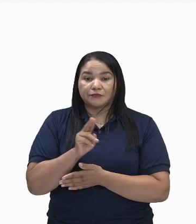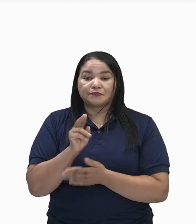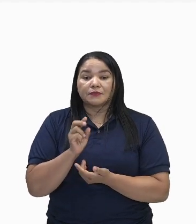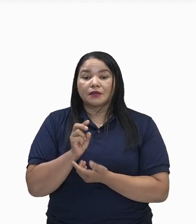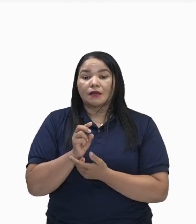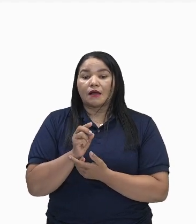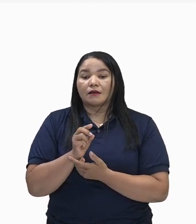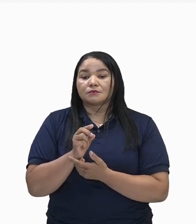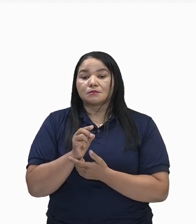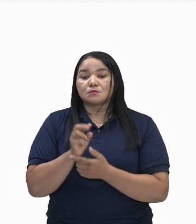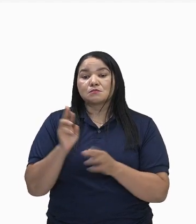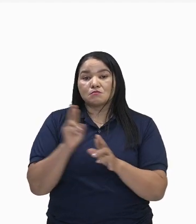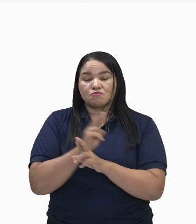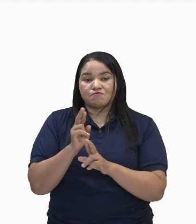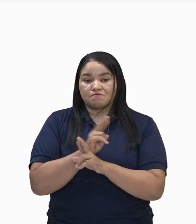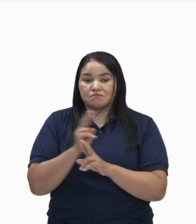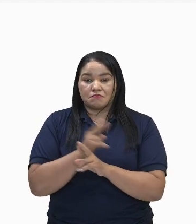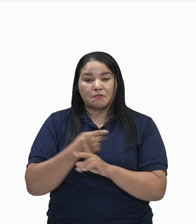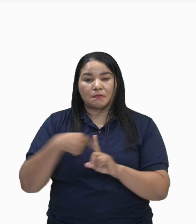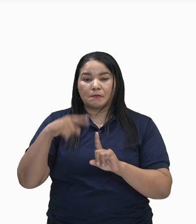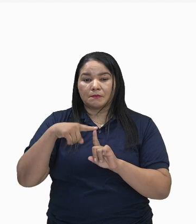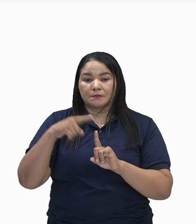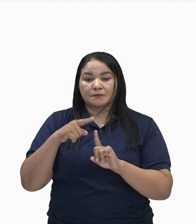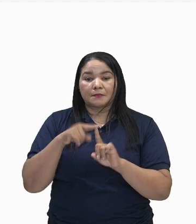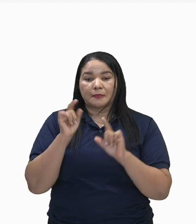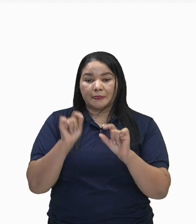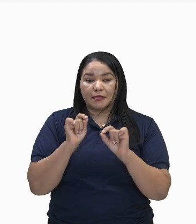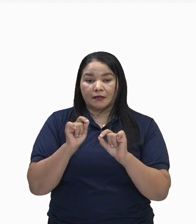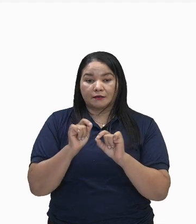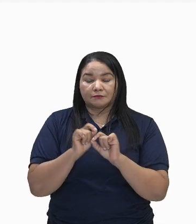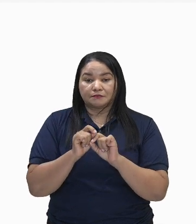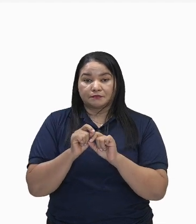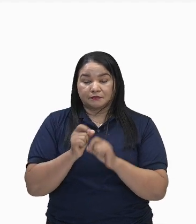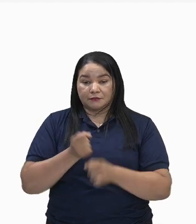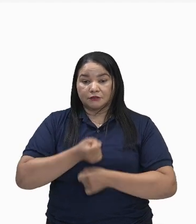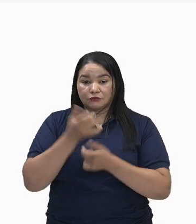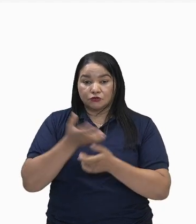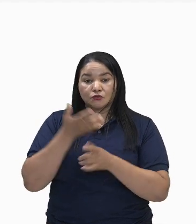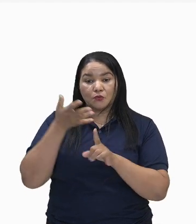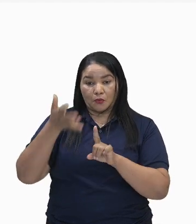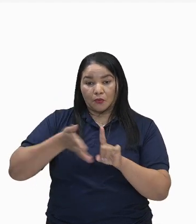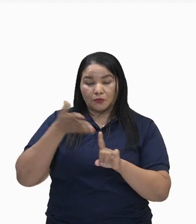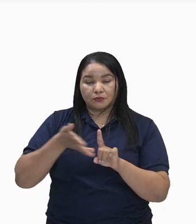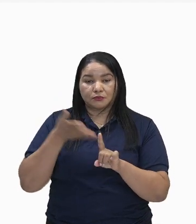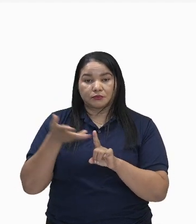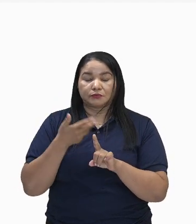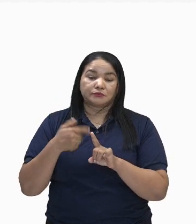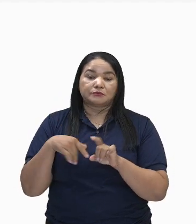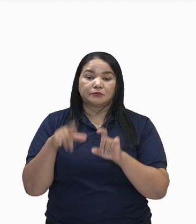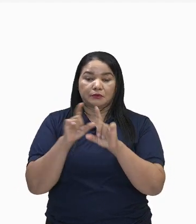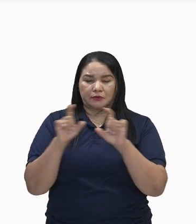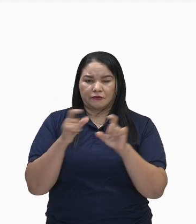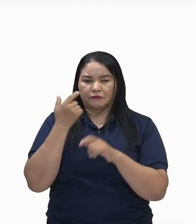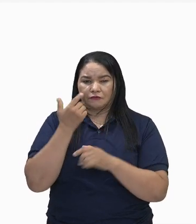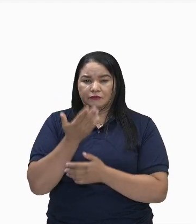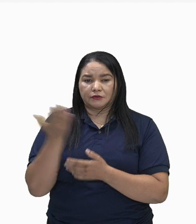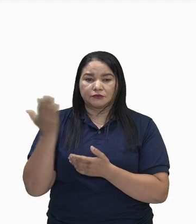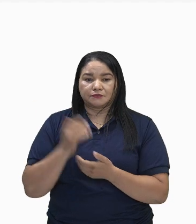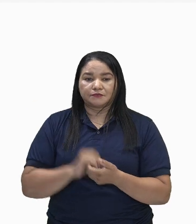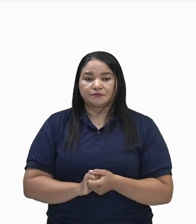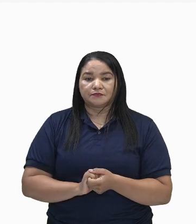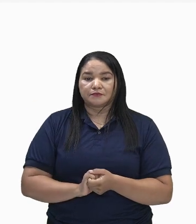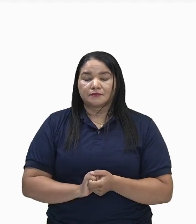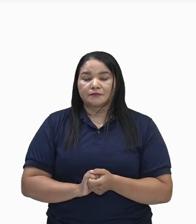como recurso estilístico para reforçar o discurso de seu enunciador. Vamos ver um exemplo.